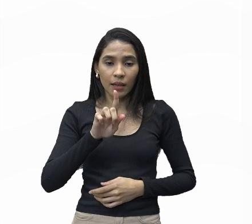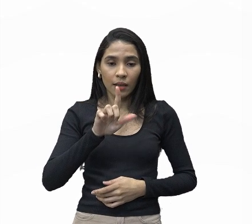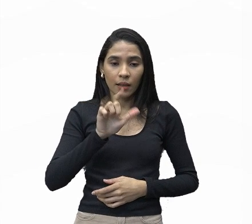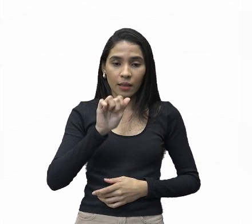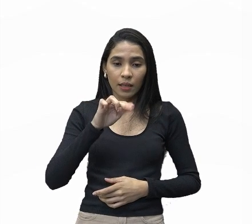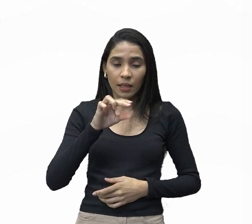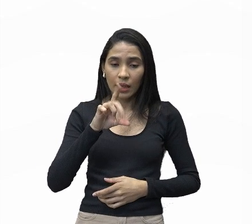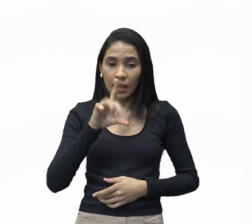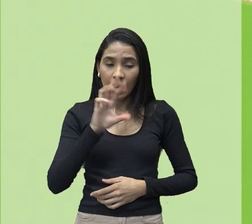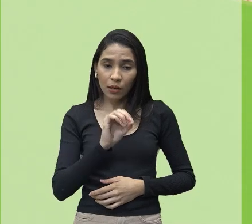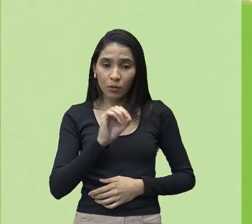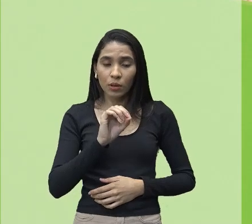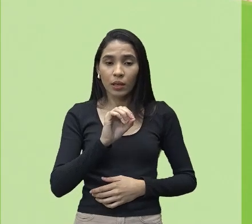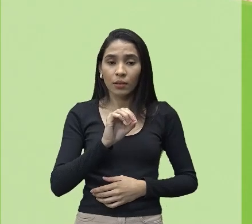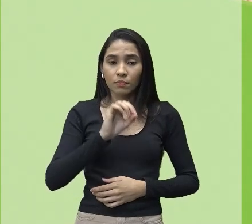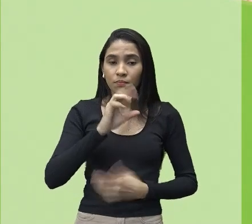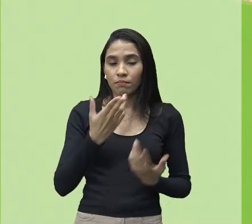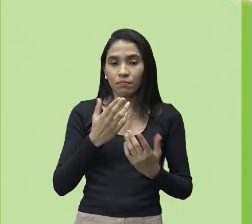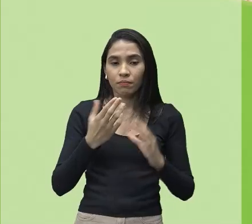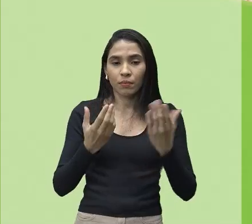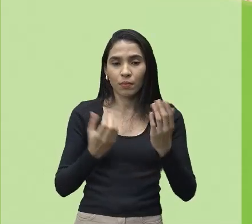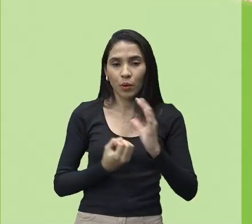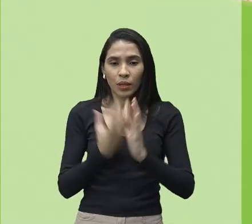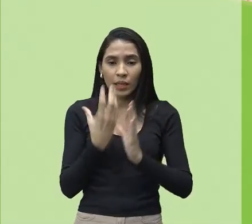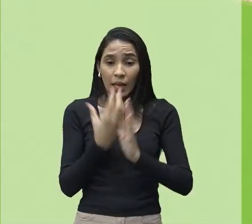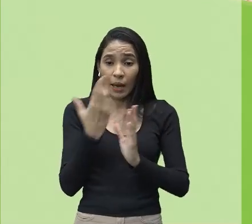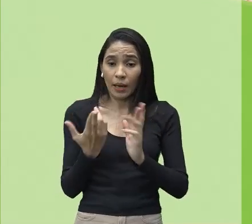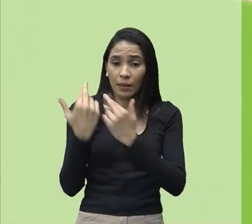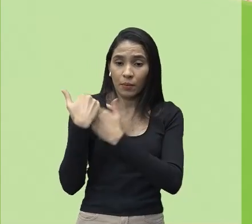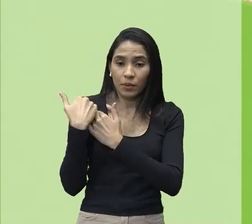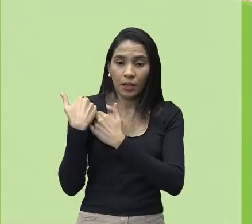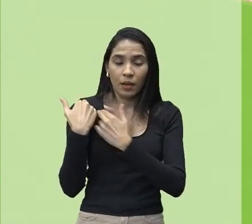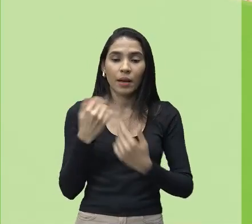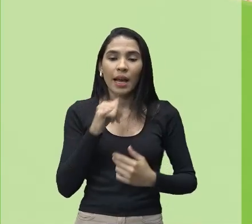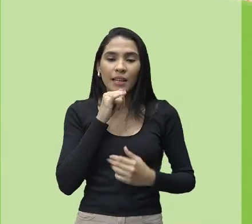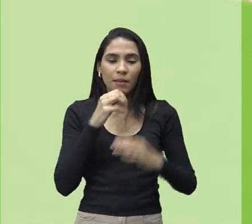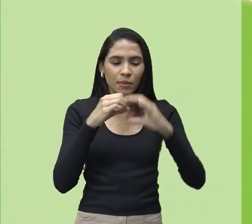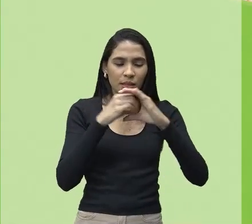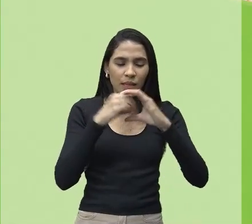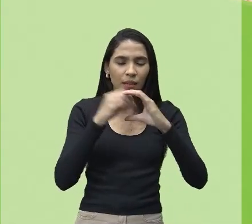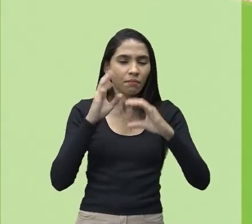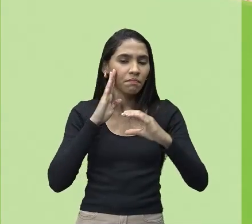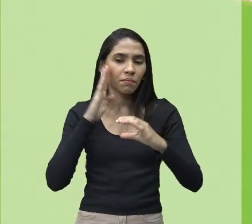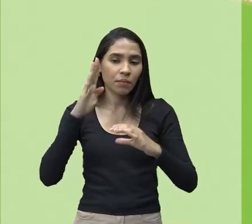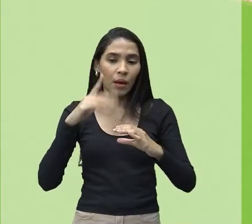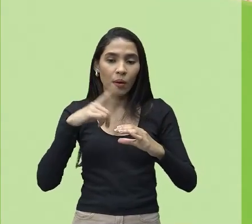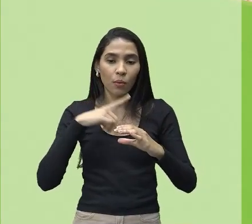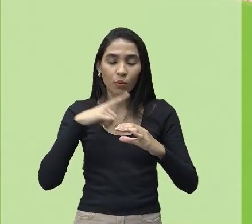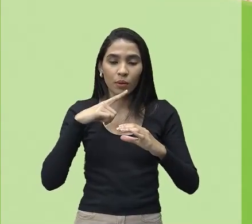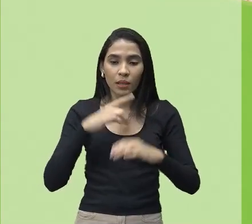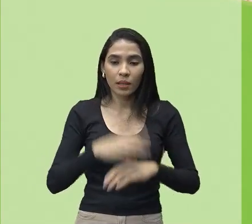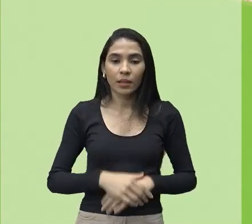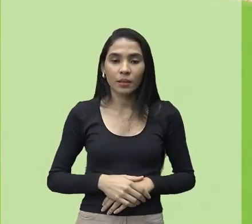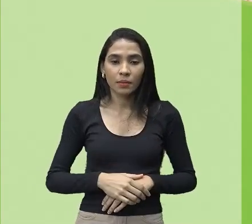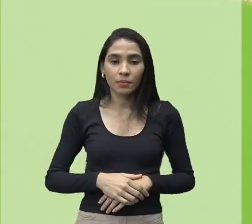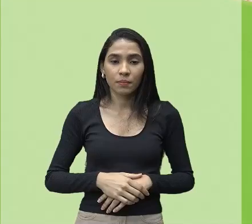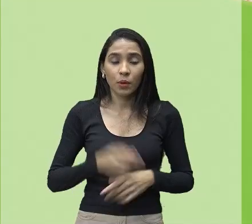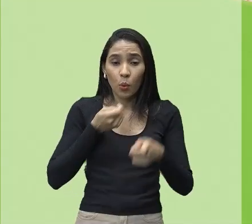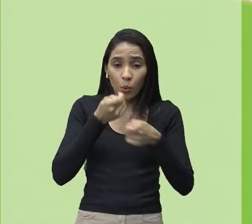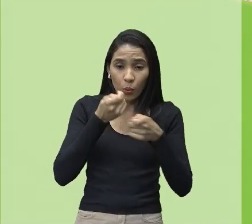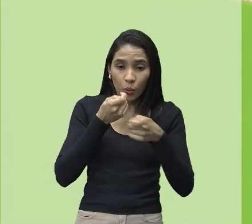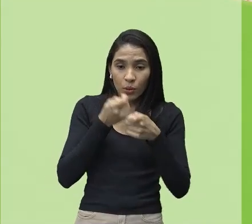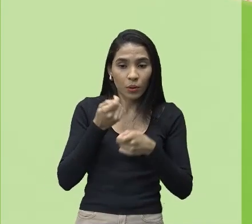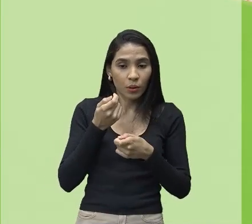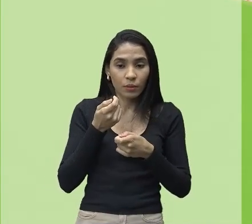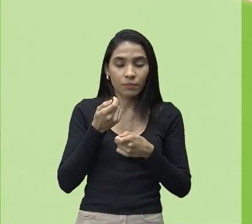específicos. É como se fosse uma chavezinha que aquela célula específica tem aquela fechadura onde só ela